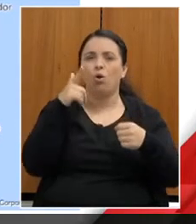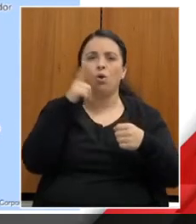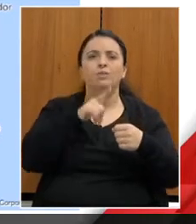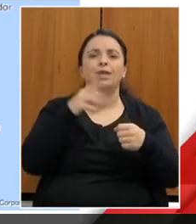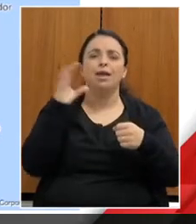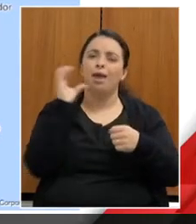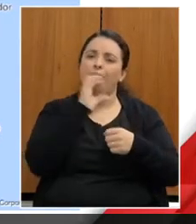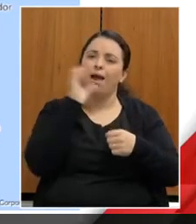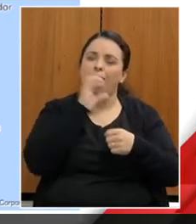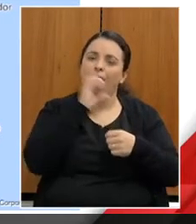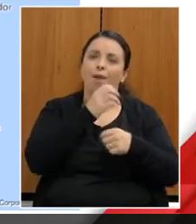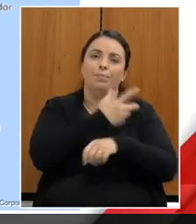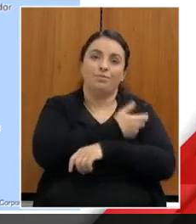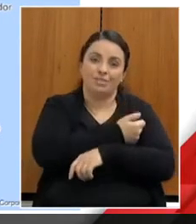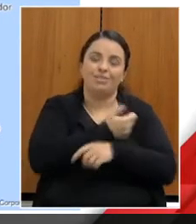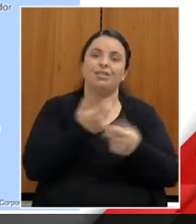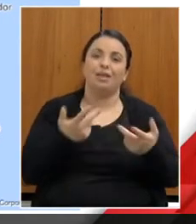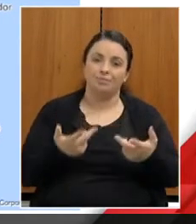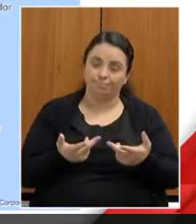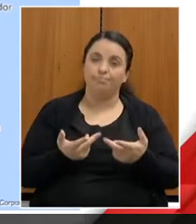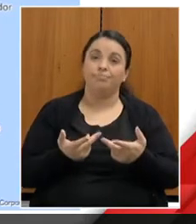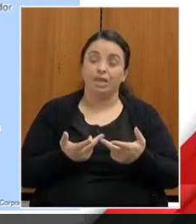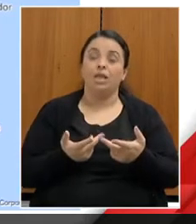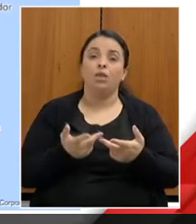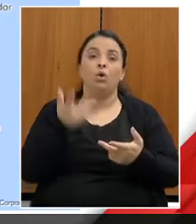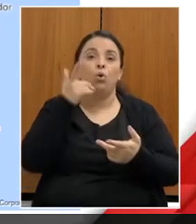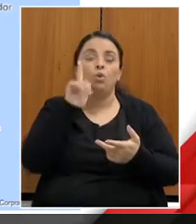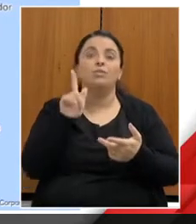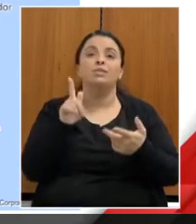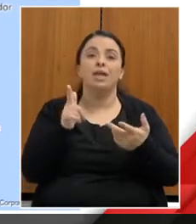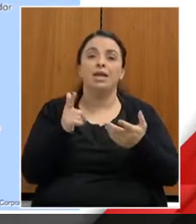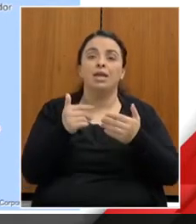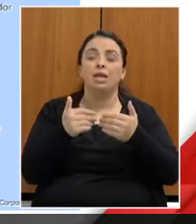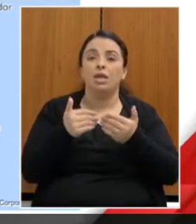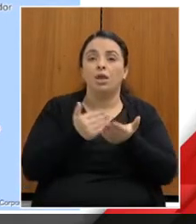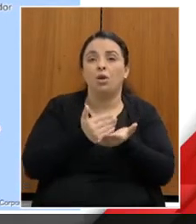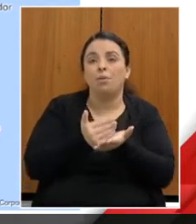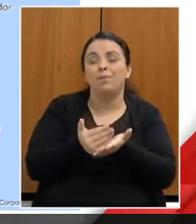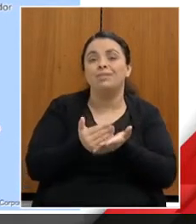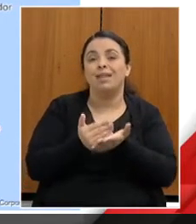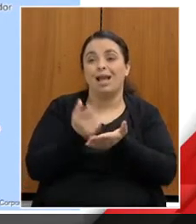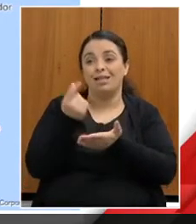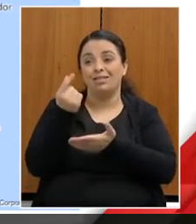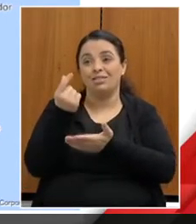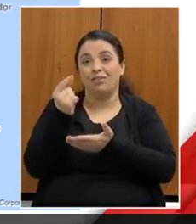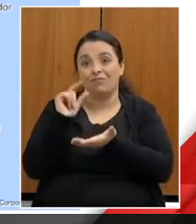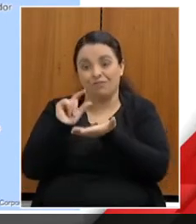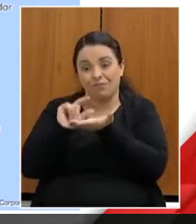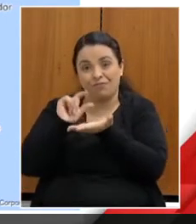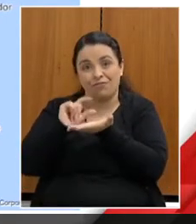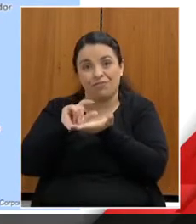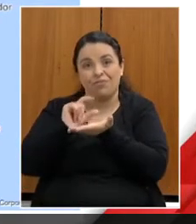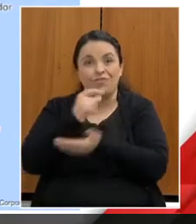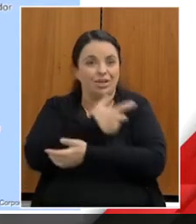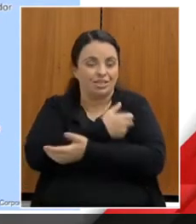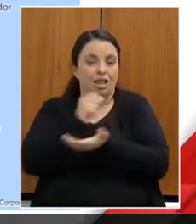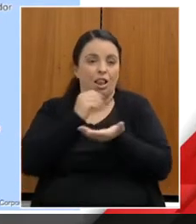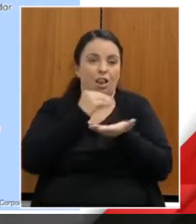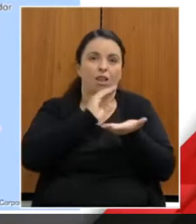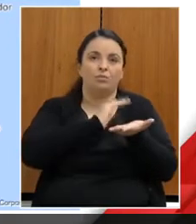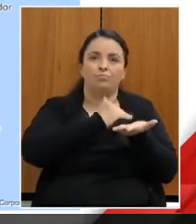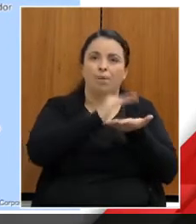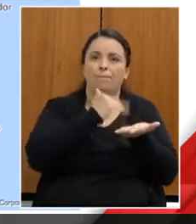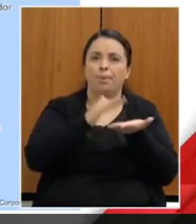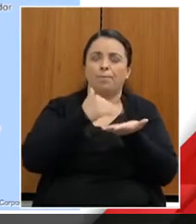é muito ágil. Estamos conseguindo iniciar a distribuição das vacinas em até 24 horas da chegada do